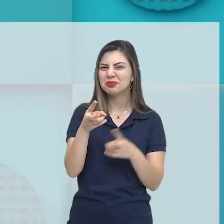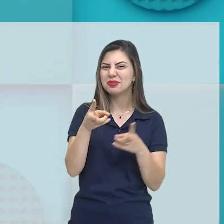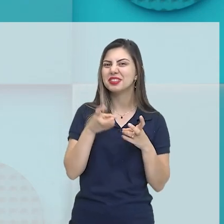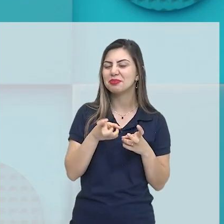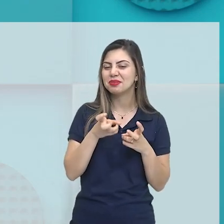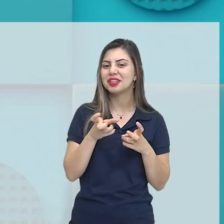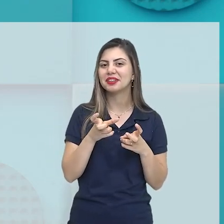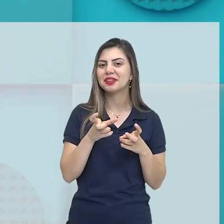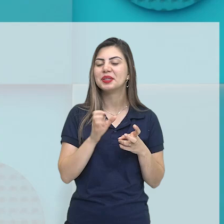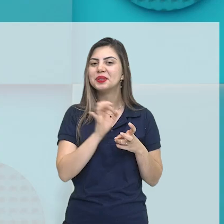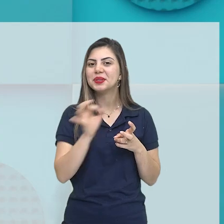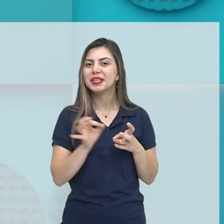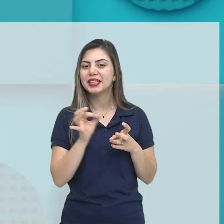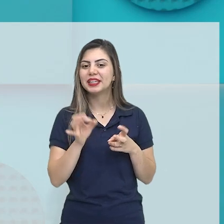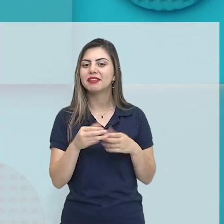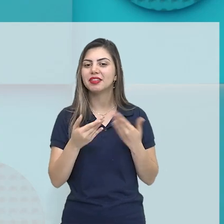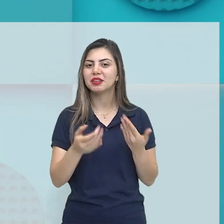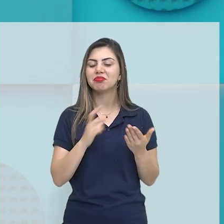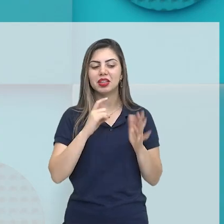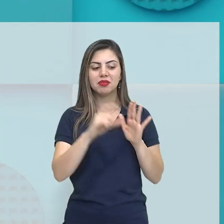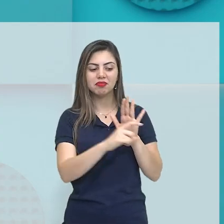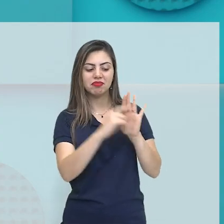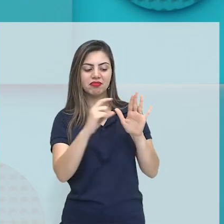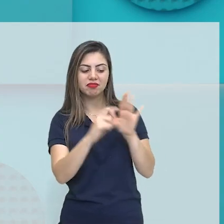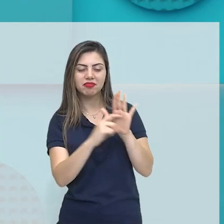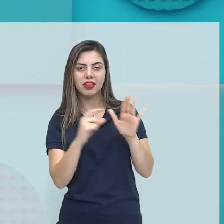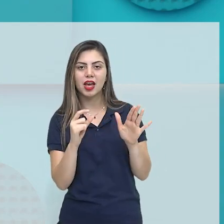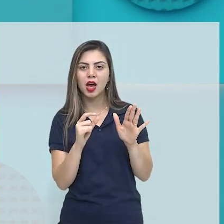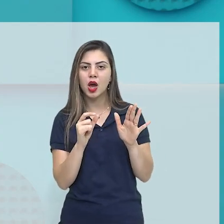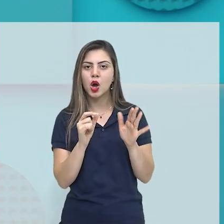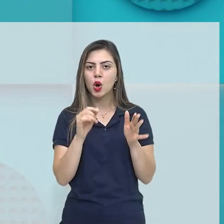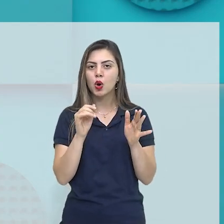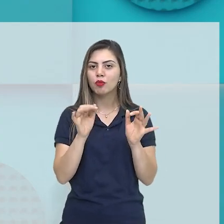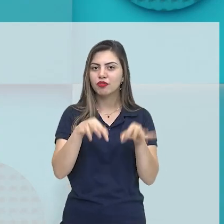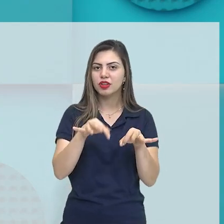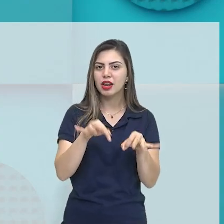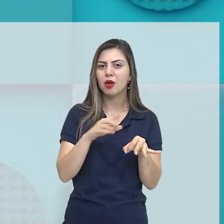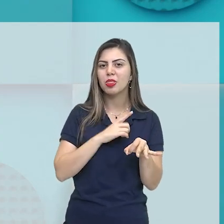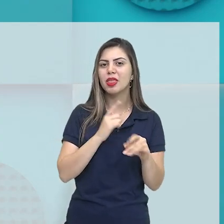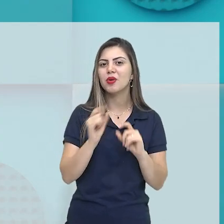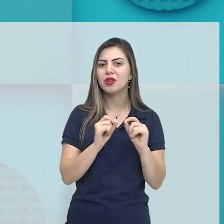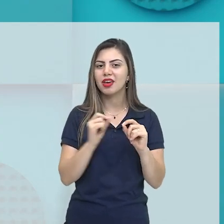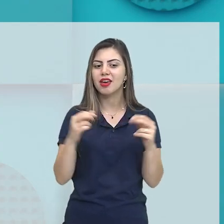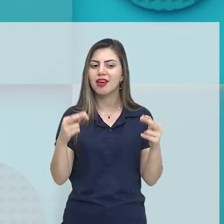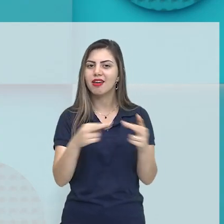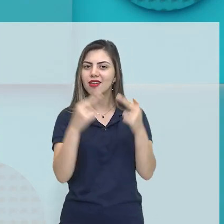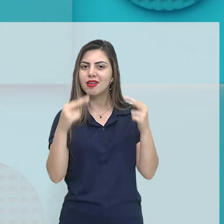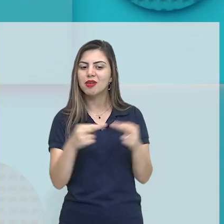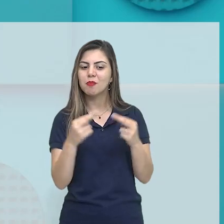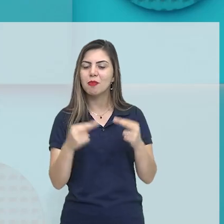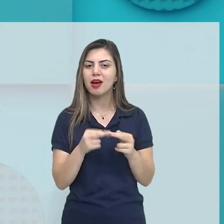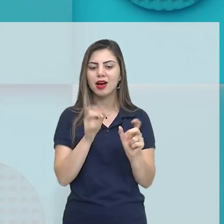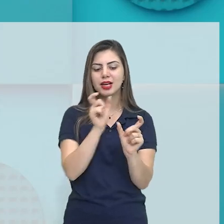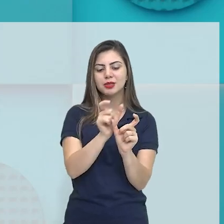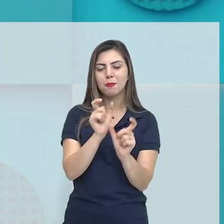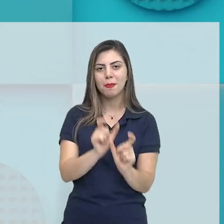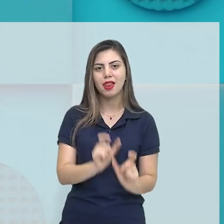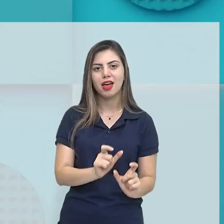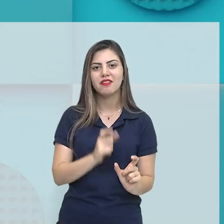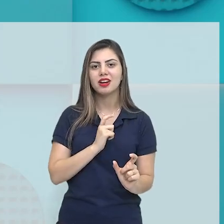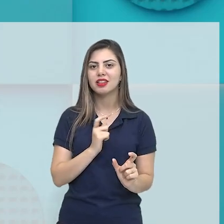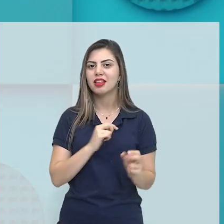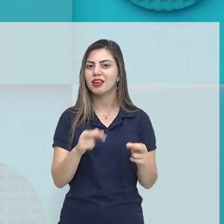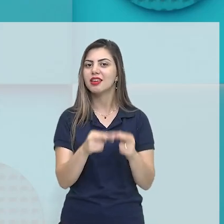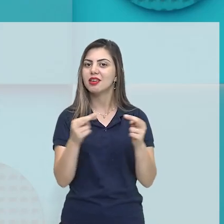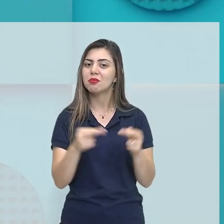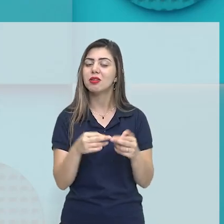nos finais de versos que as palavras têm rimas, né? Então, as rimas são muito comuns